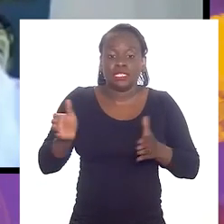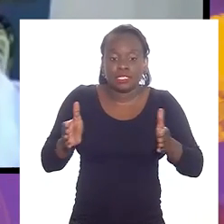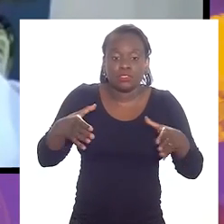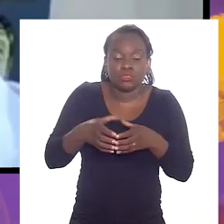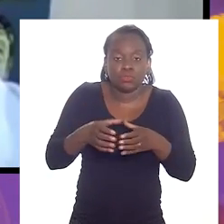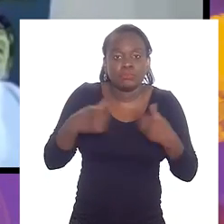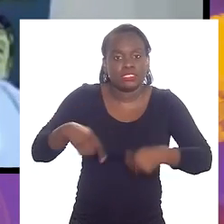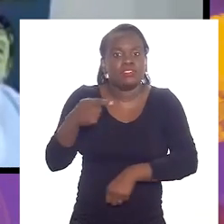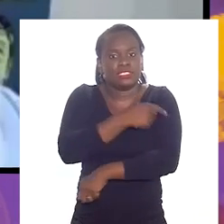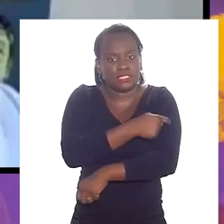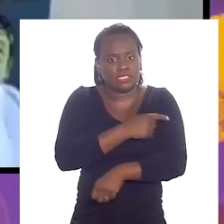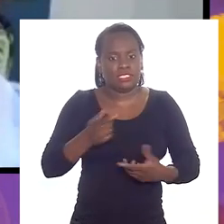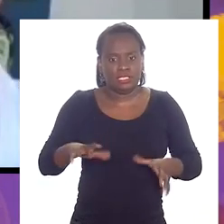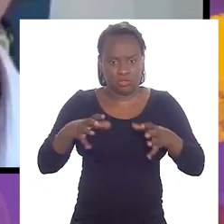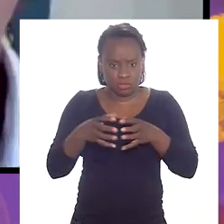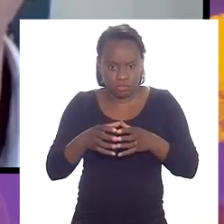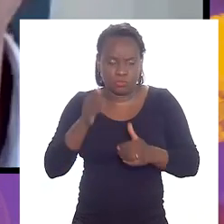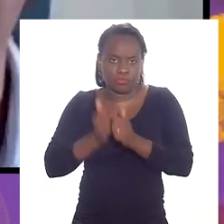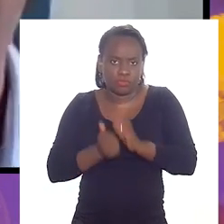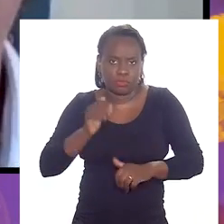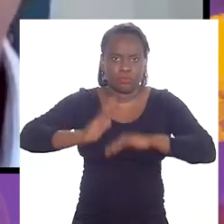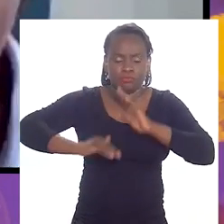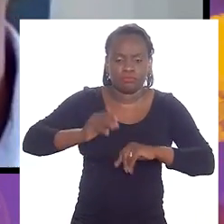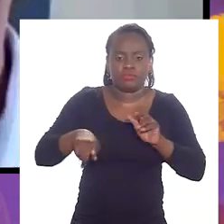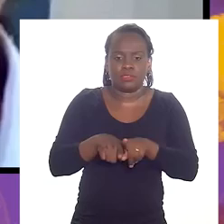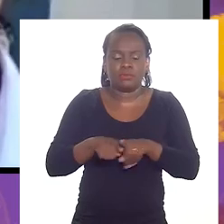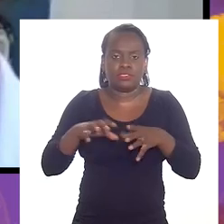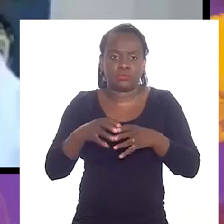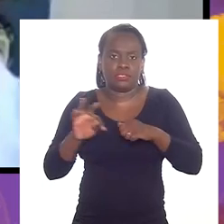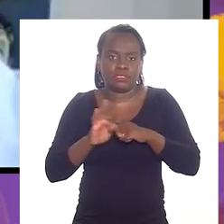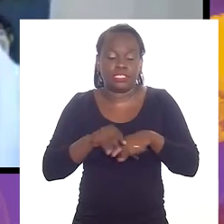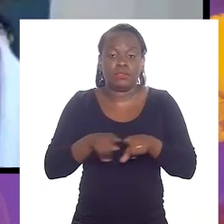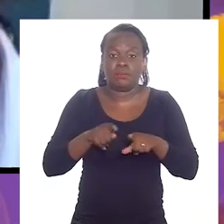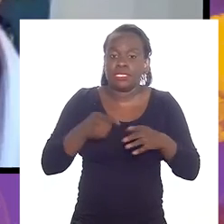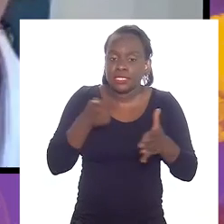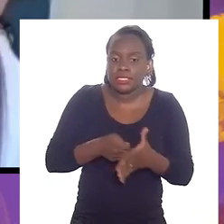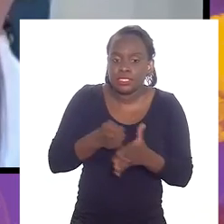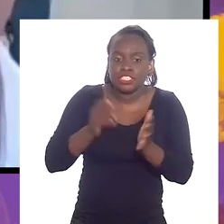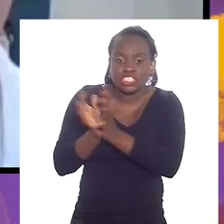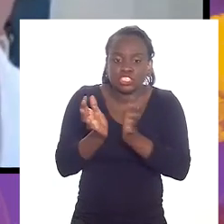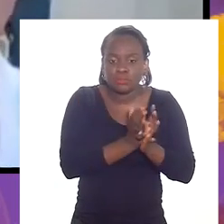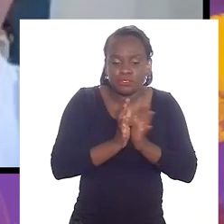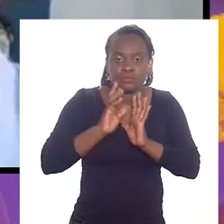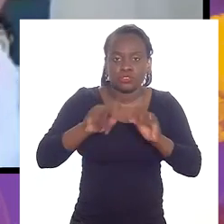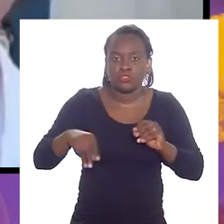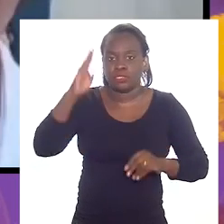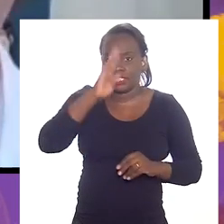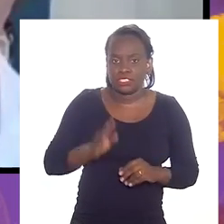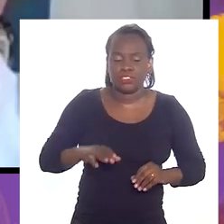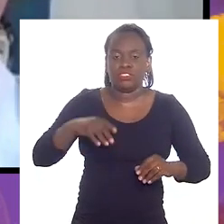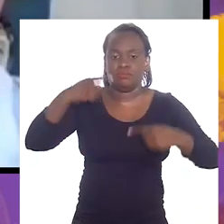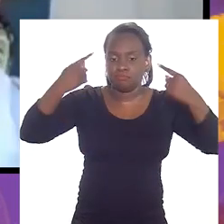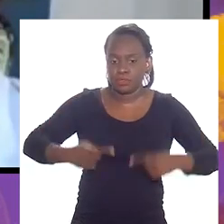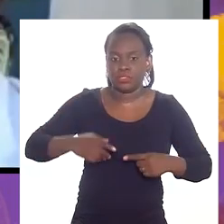esse grupo seja vacinado atletas e membros da comissão técnica e também luta para que os clubes brasileiros na disputa